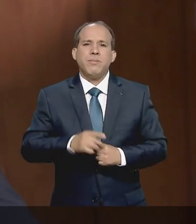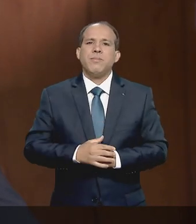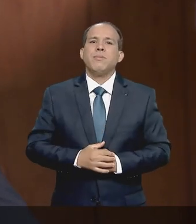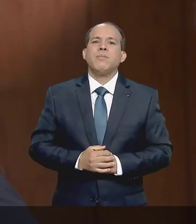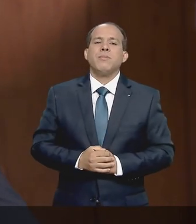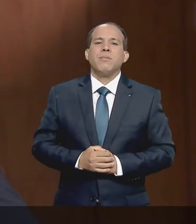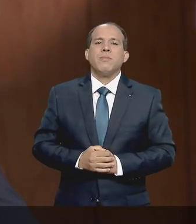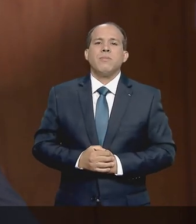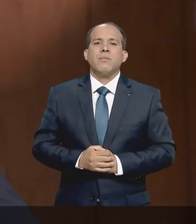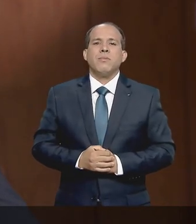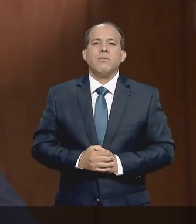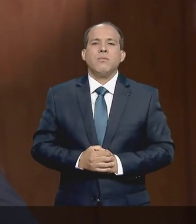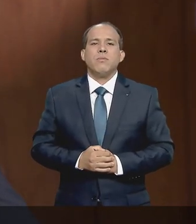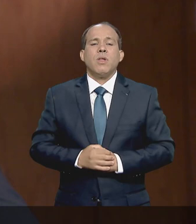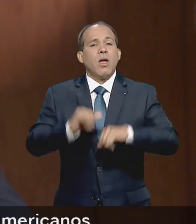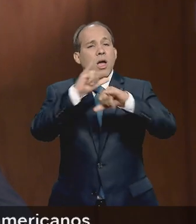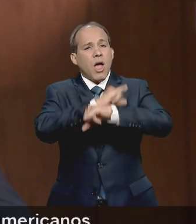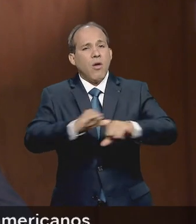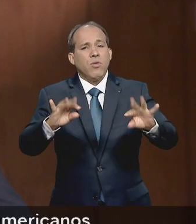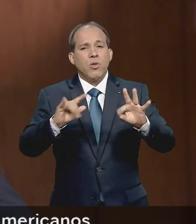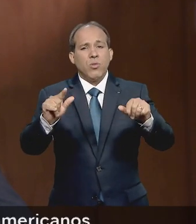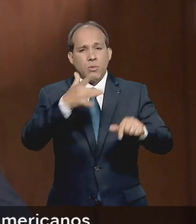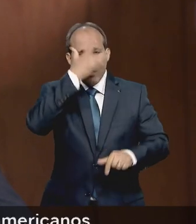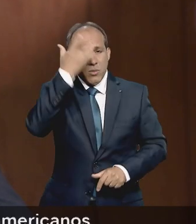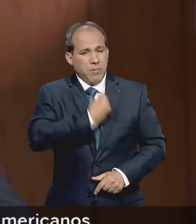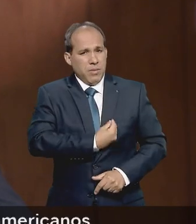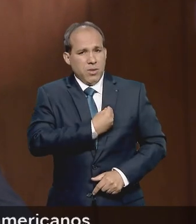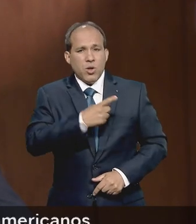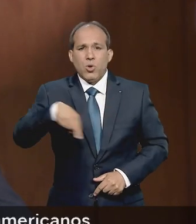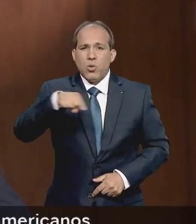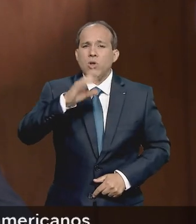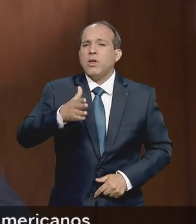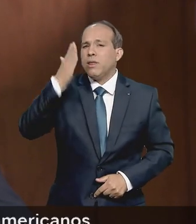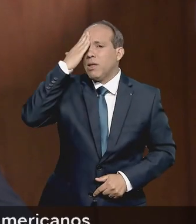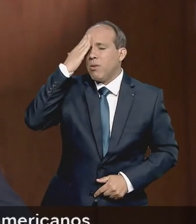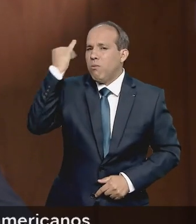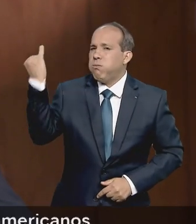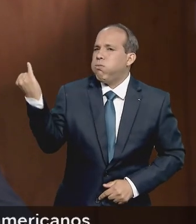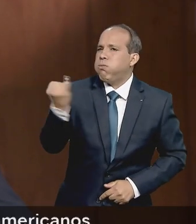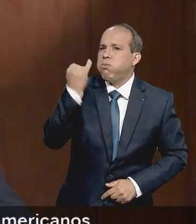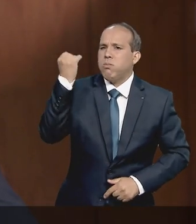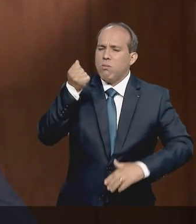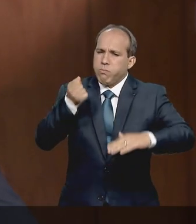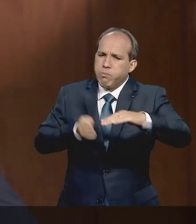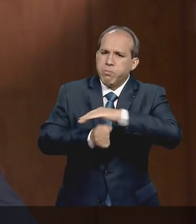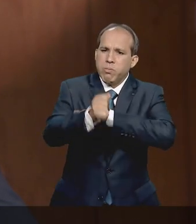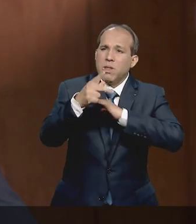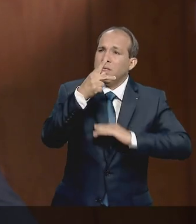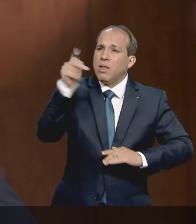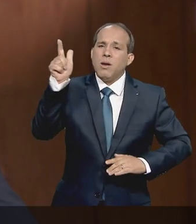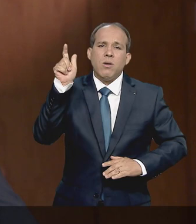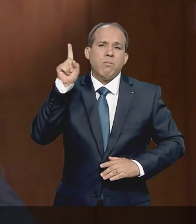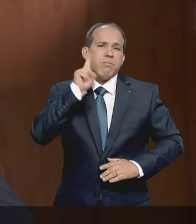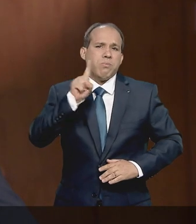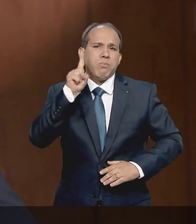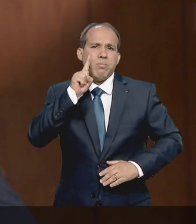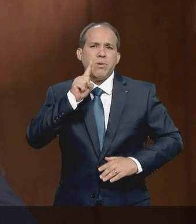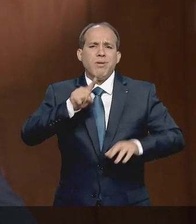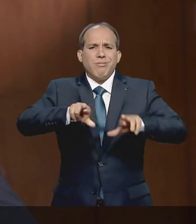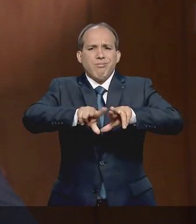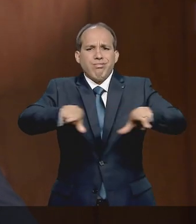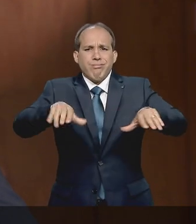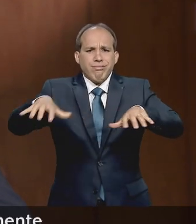Unidos senhoras e senhores sabemos da enorme importância dos investimentos americanos em vários setores da economia